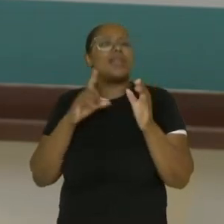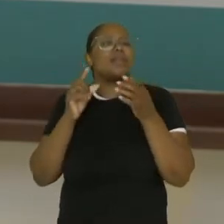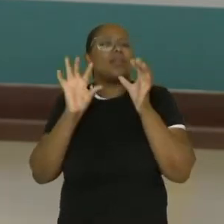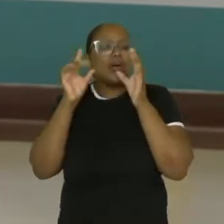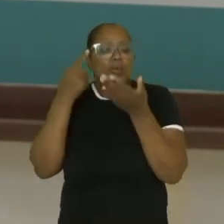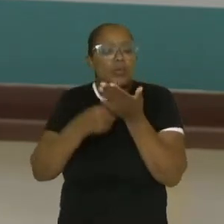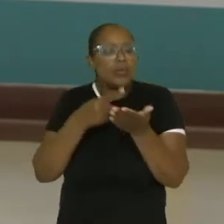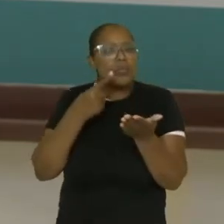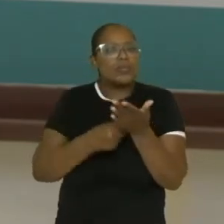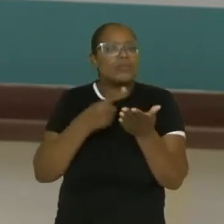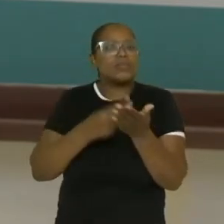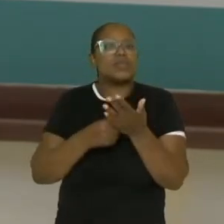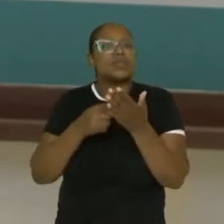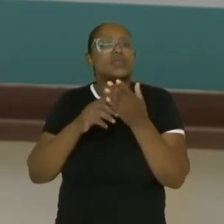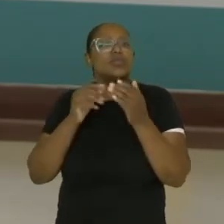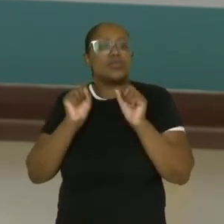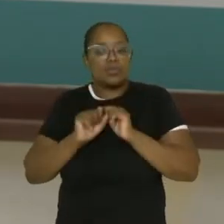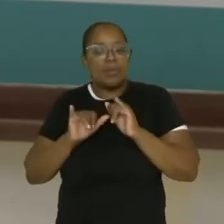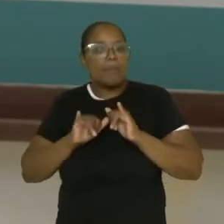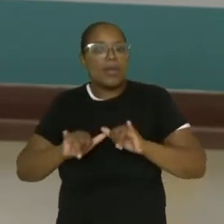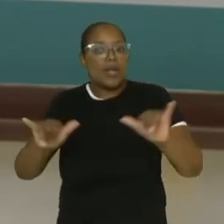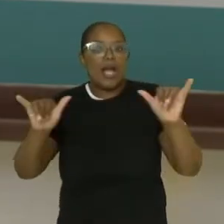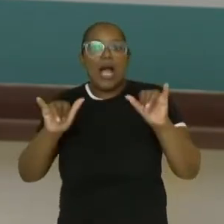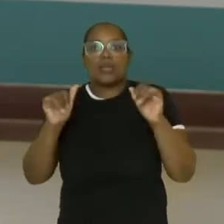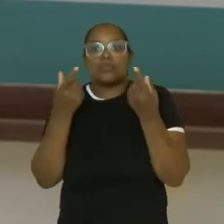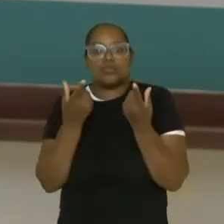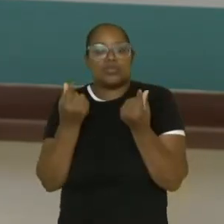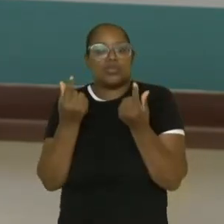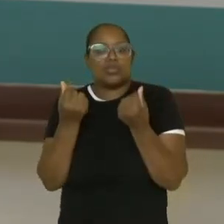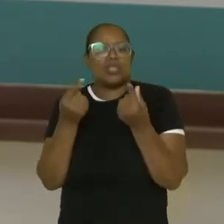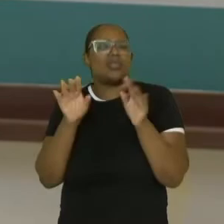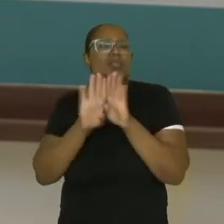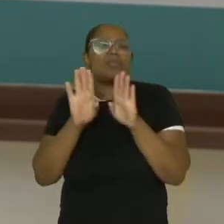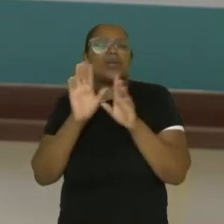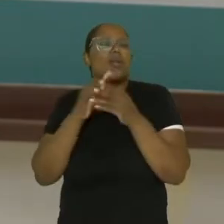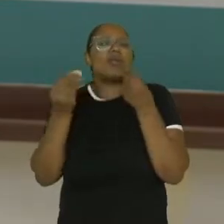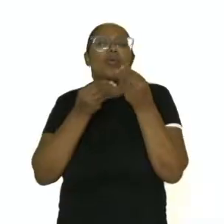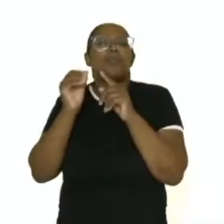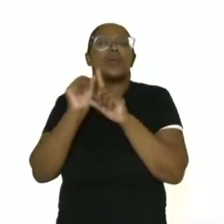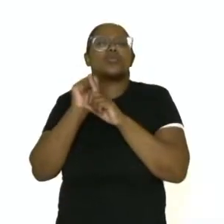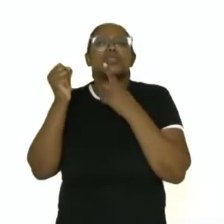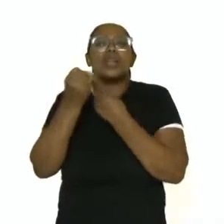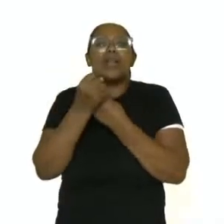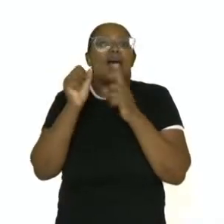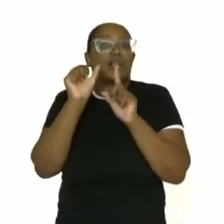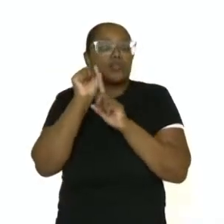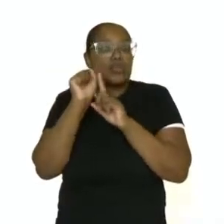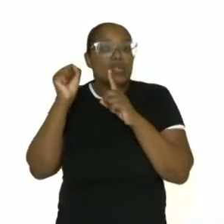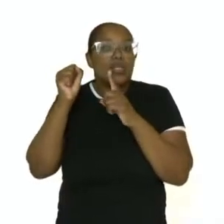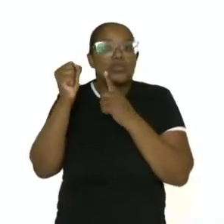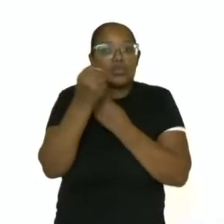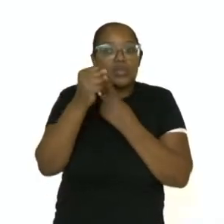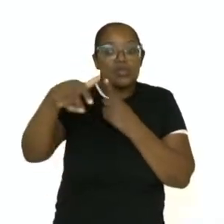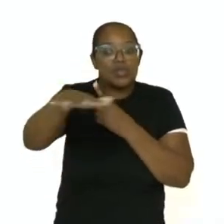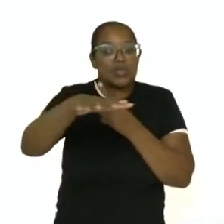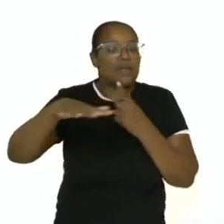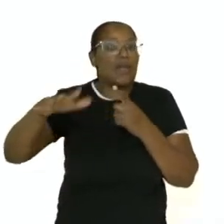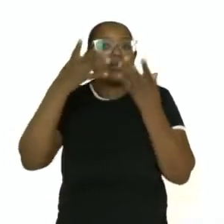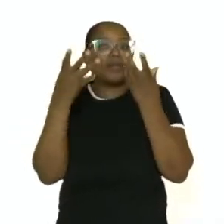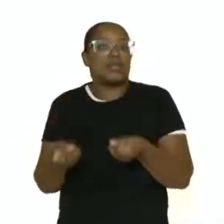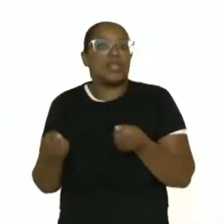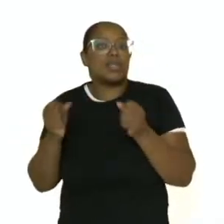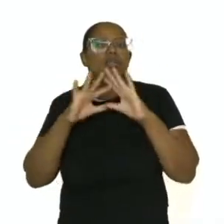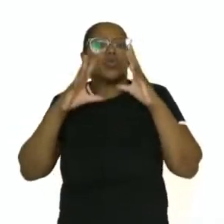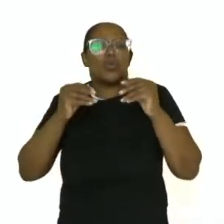concretização, logicamente, dos mercados financeiros, da forma como as sociedades estão organizadas, de toda a organização